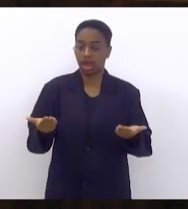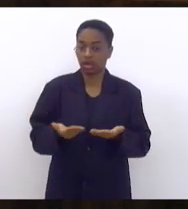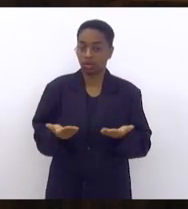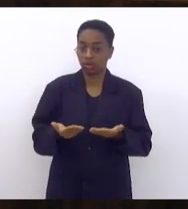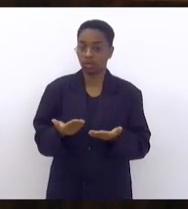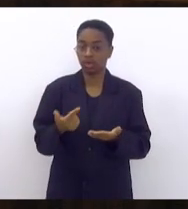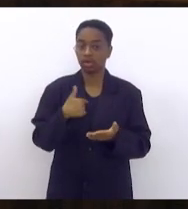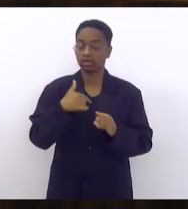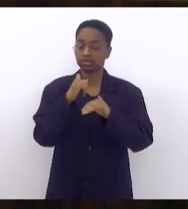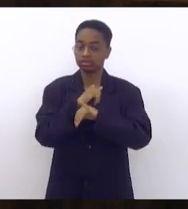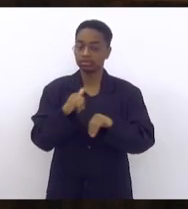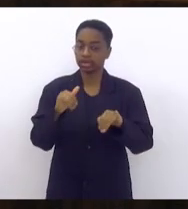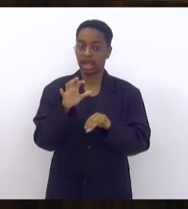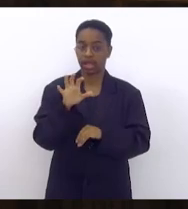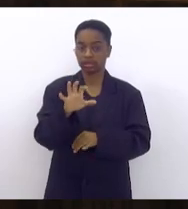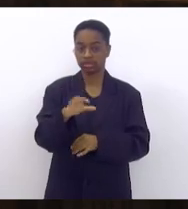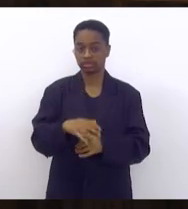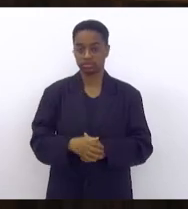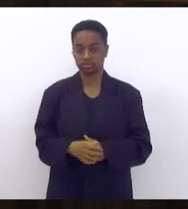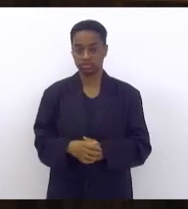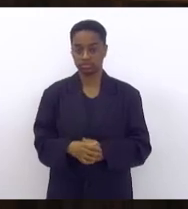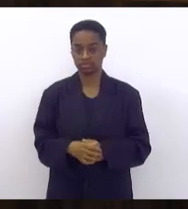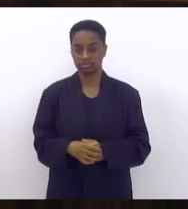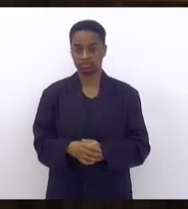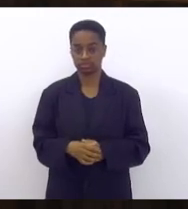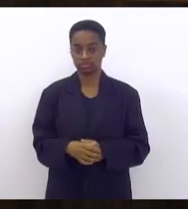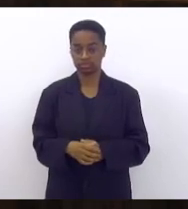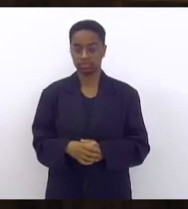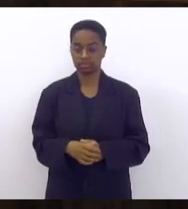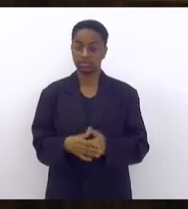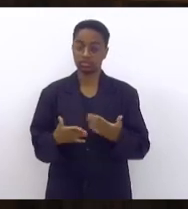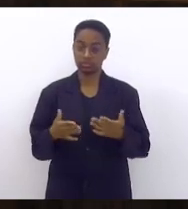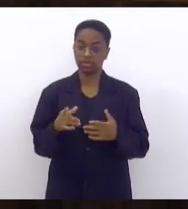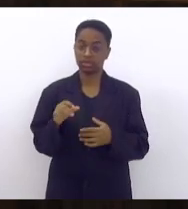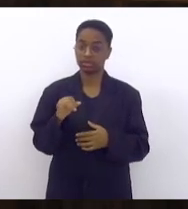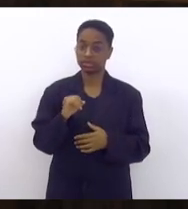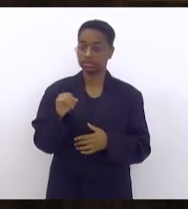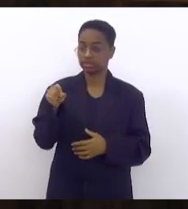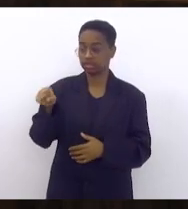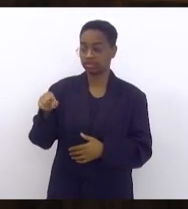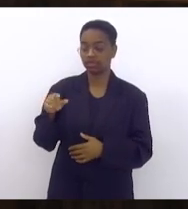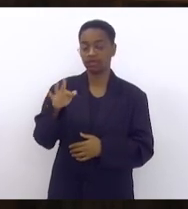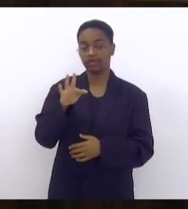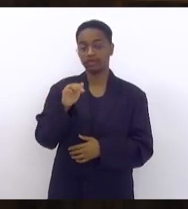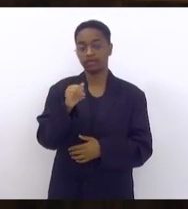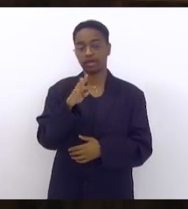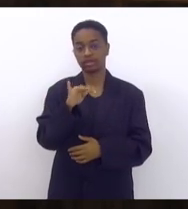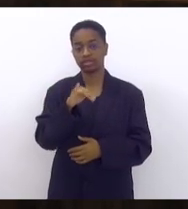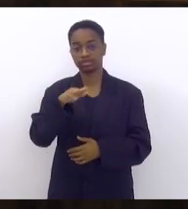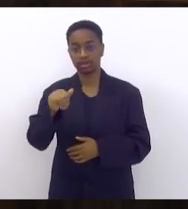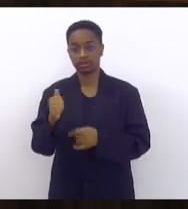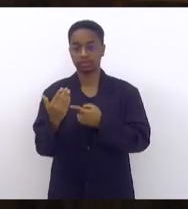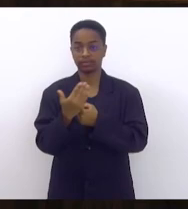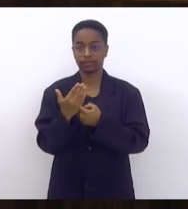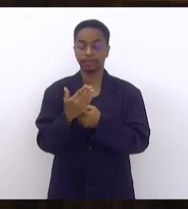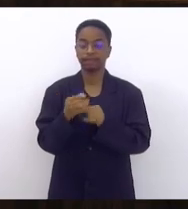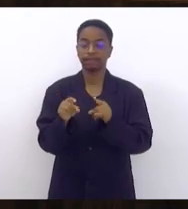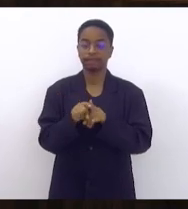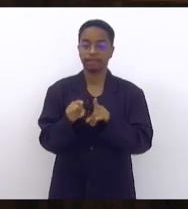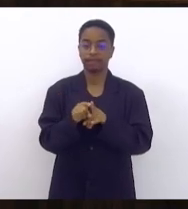que eu tenho a informar é isso, posso, né, com o auxílio aqui da Fátima, do Recursos Humanos e também da